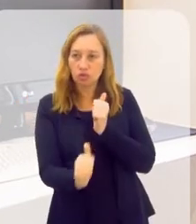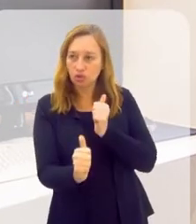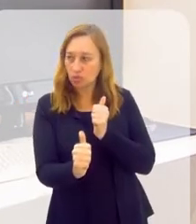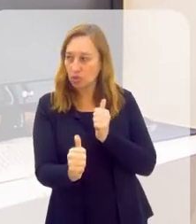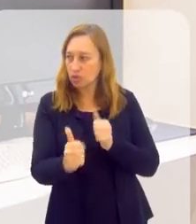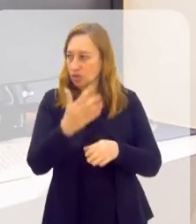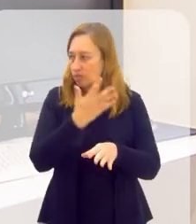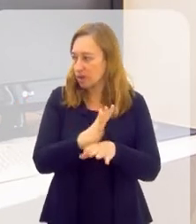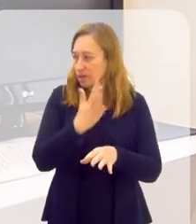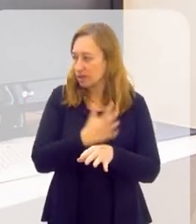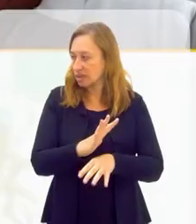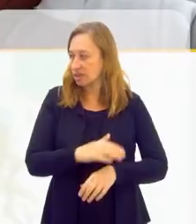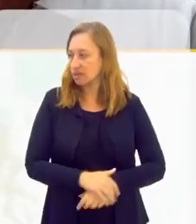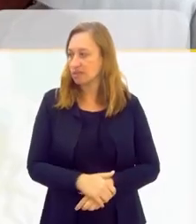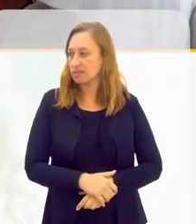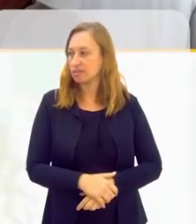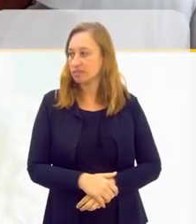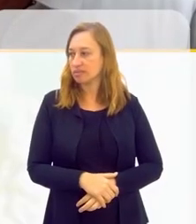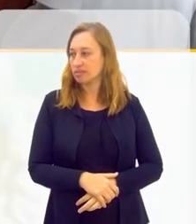do esporte.